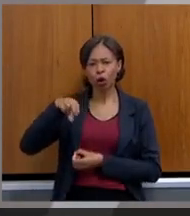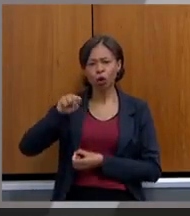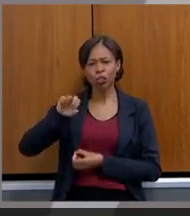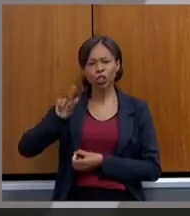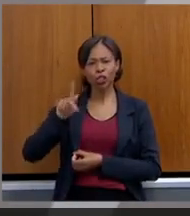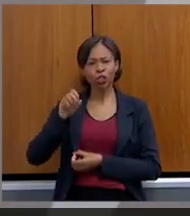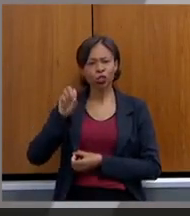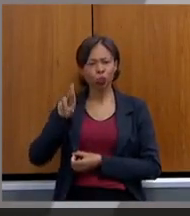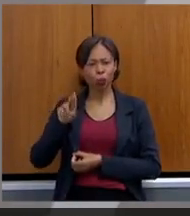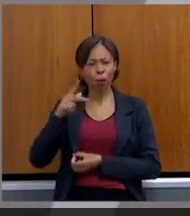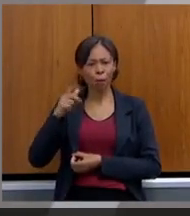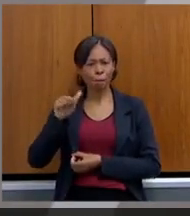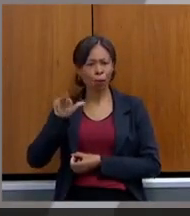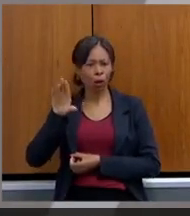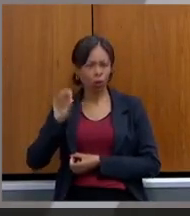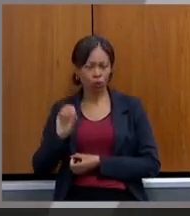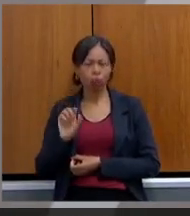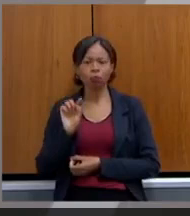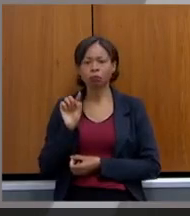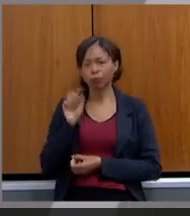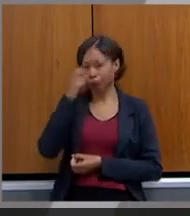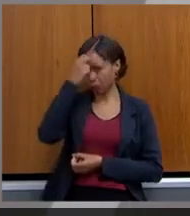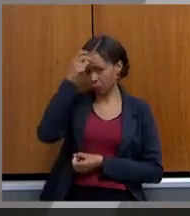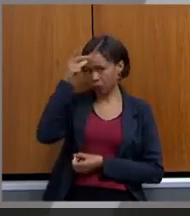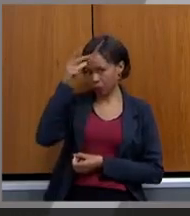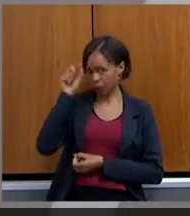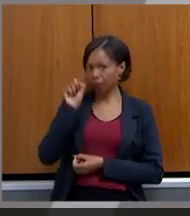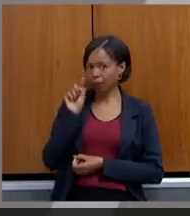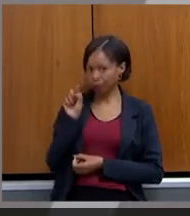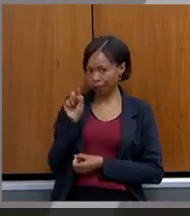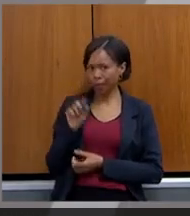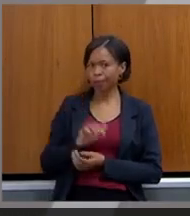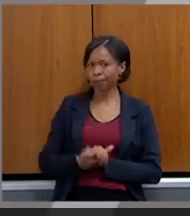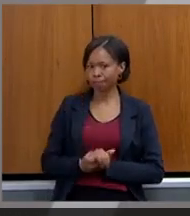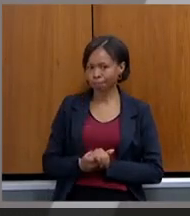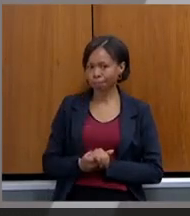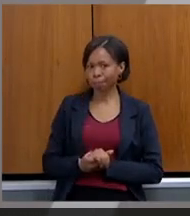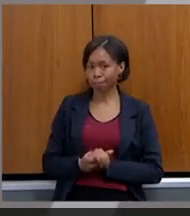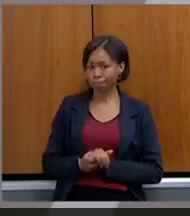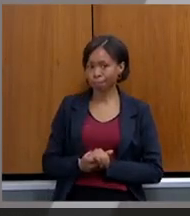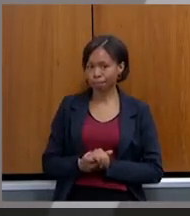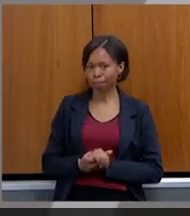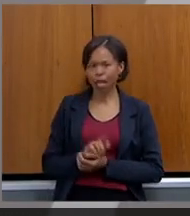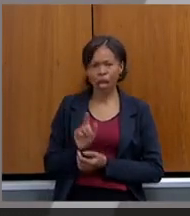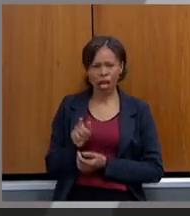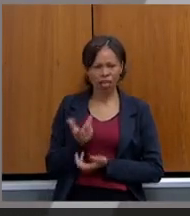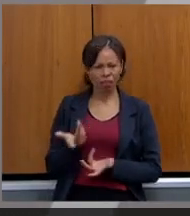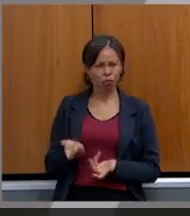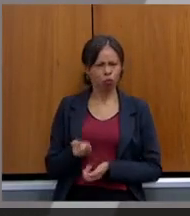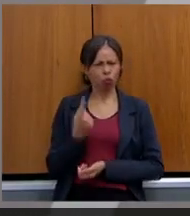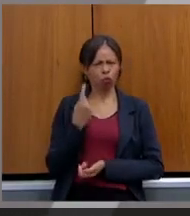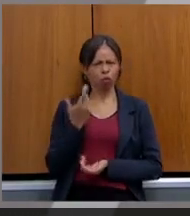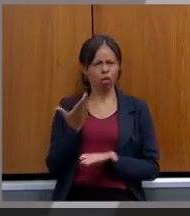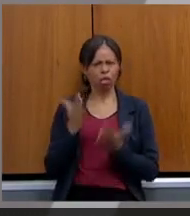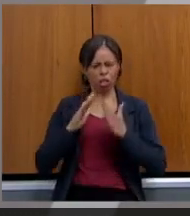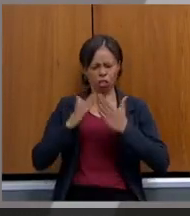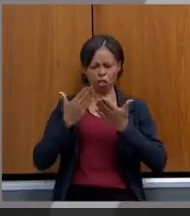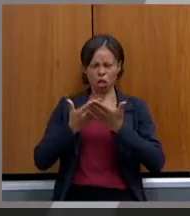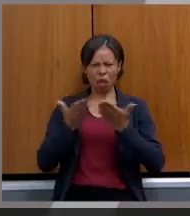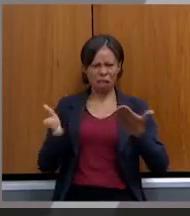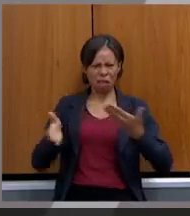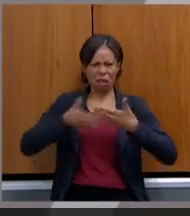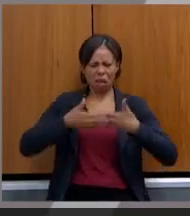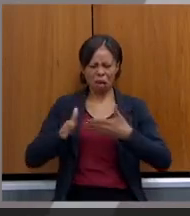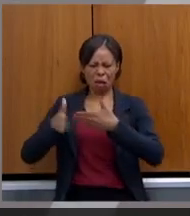Letícia do deputado Elizeu Letícia Beatriz ela canso de ver seu irmão da escola fechada a prefeito em seu navio